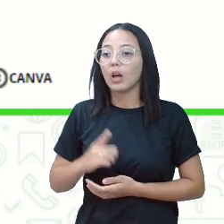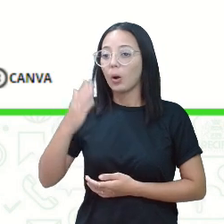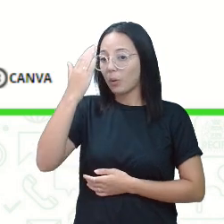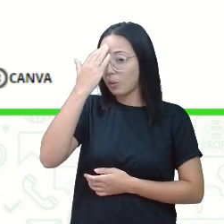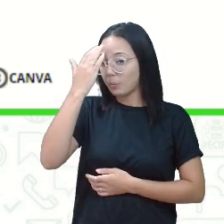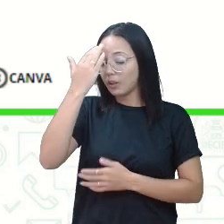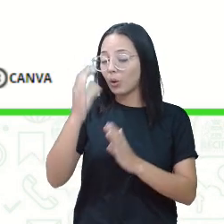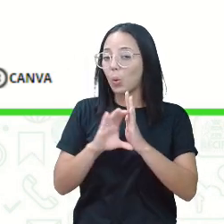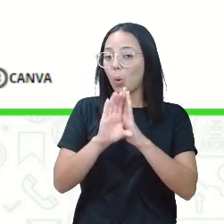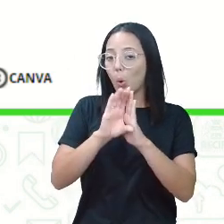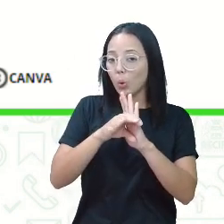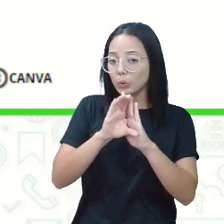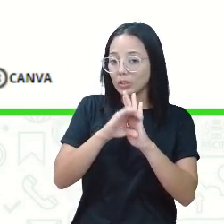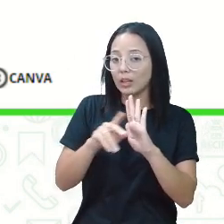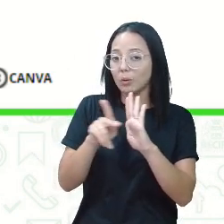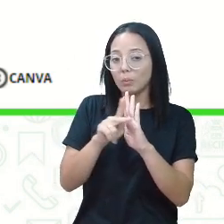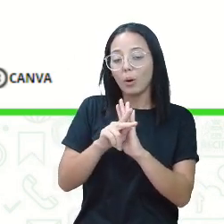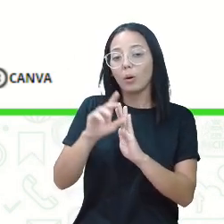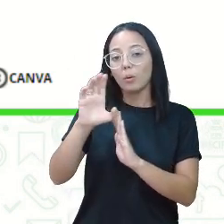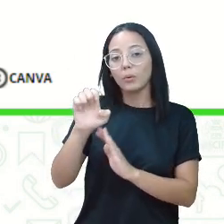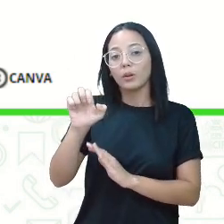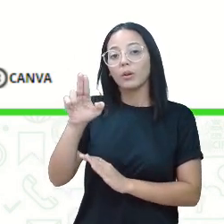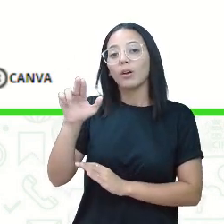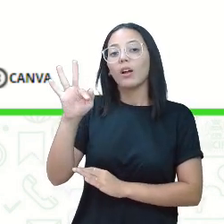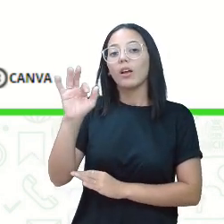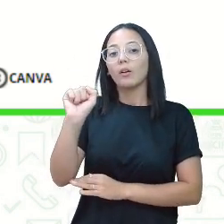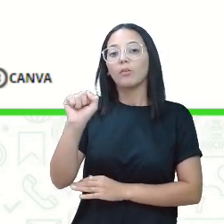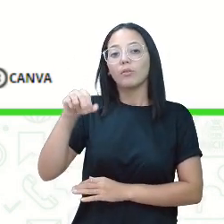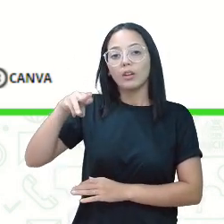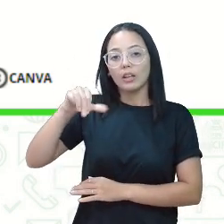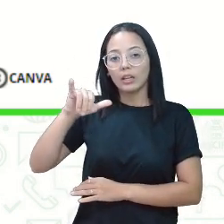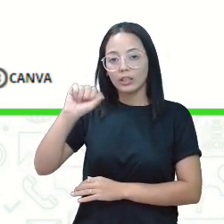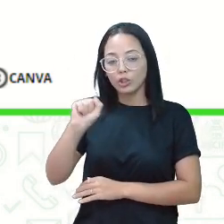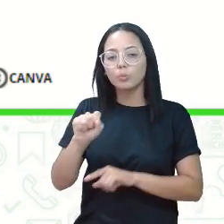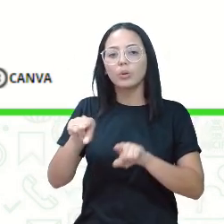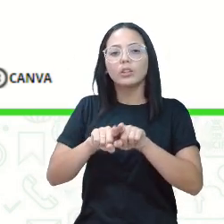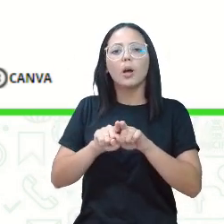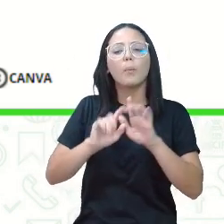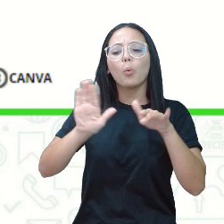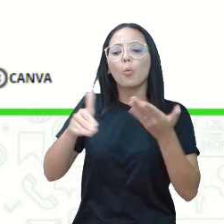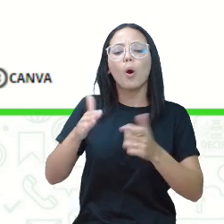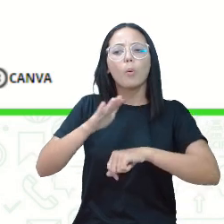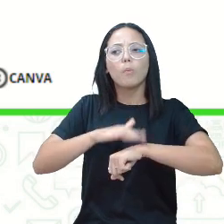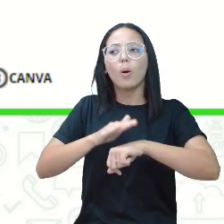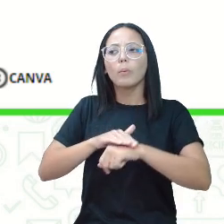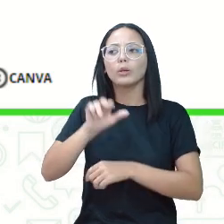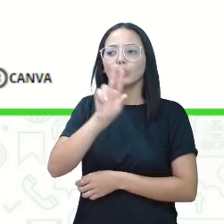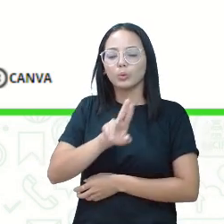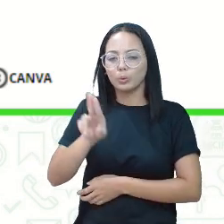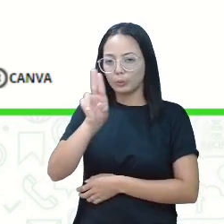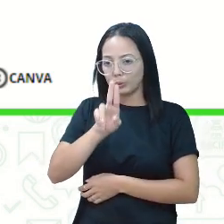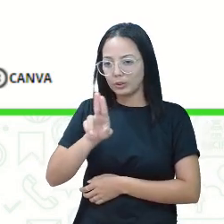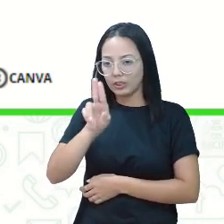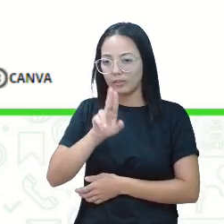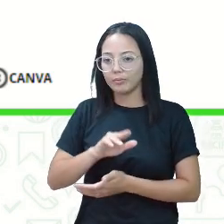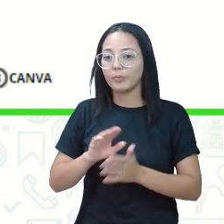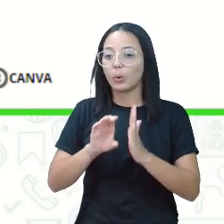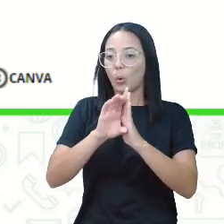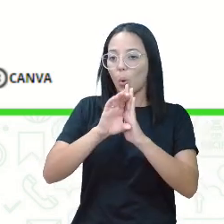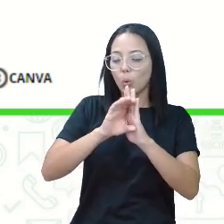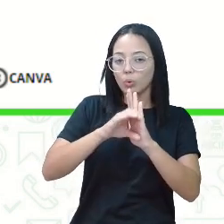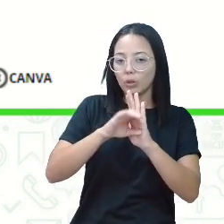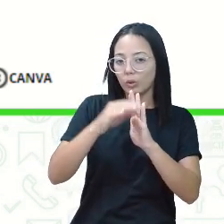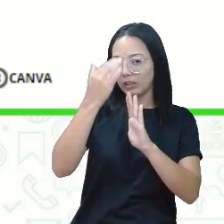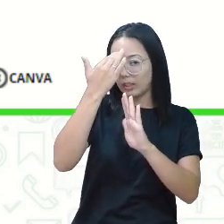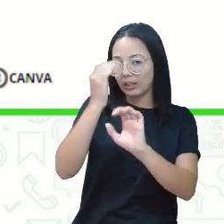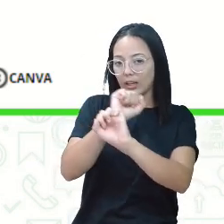Compreender o conceito de eufemismo e que situação ele ocorre. Em que situação ele ocorre? Conceituar e